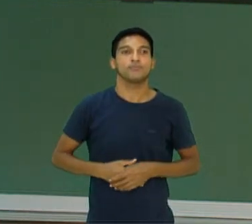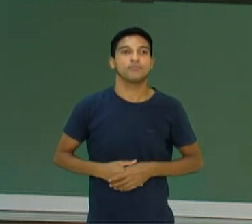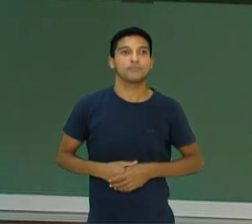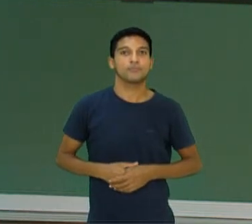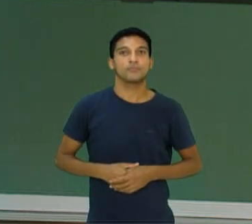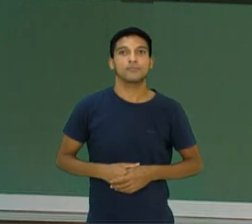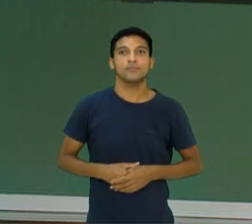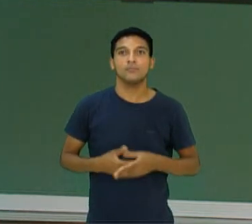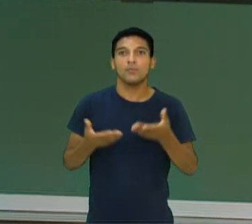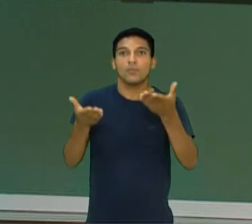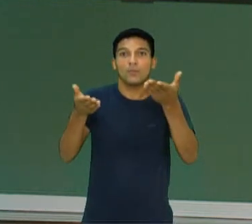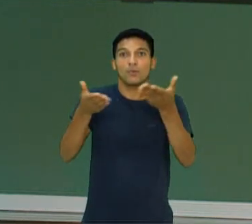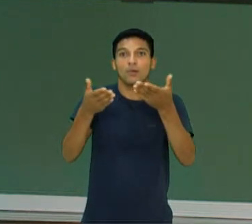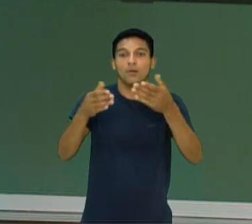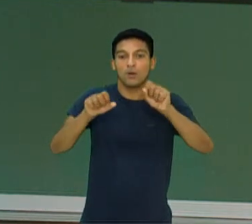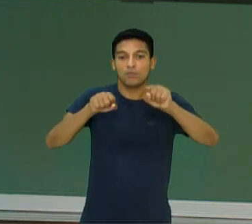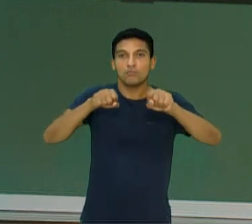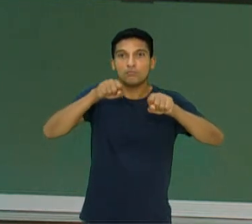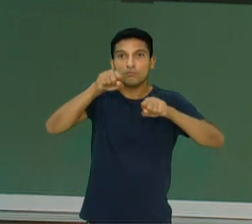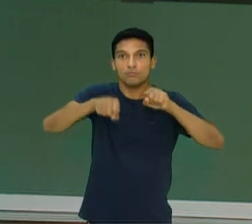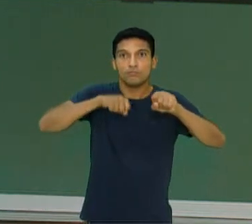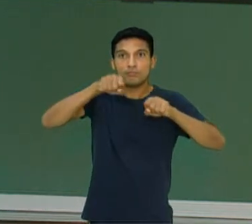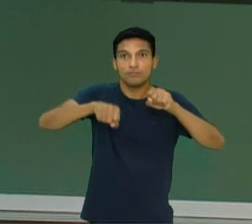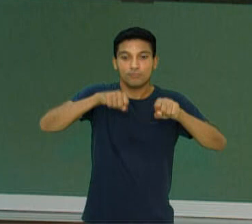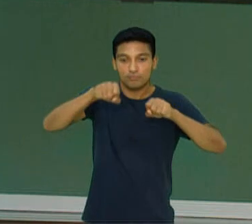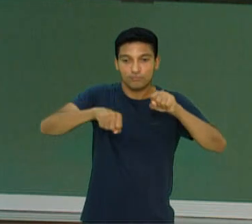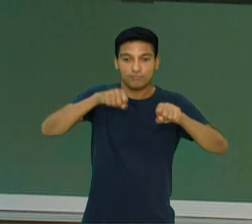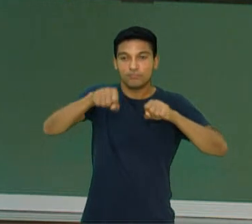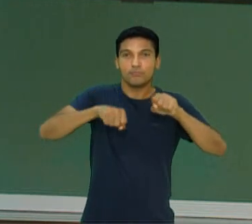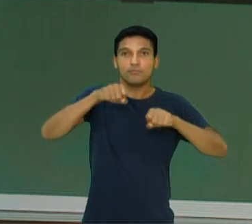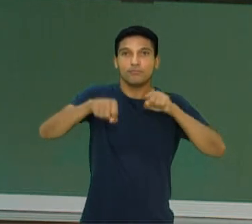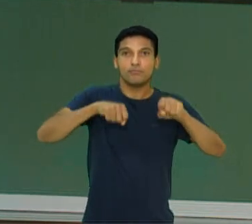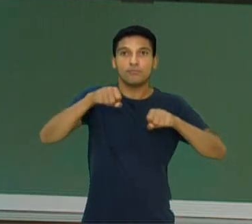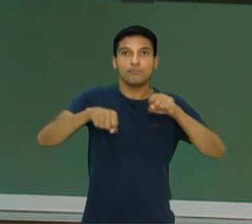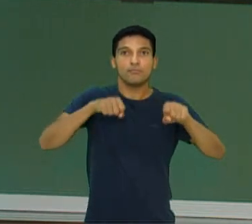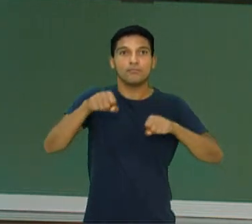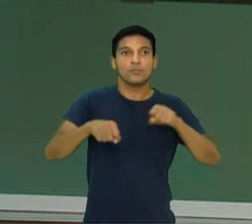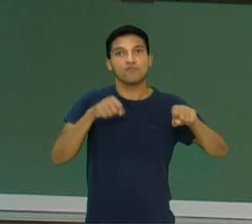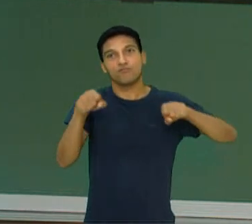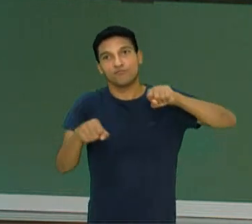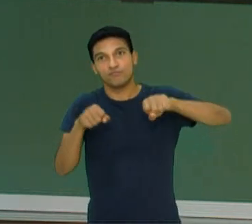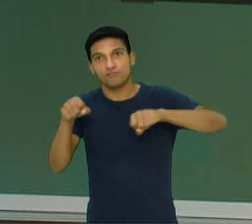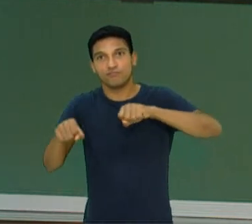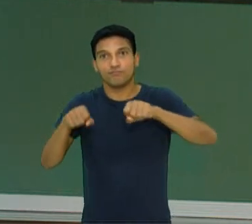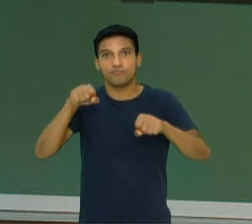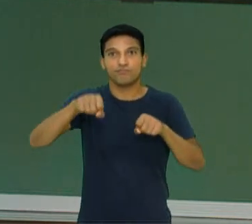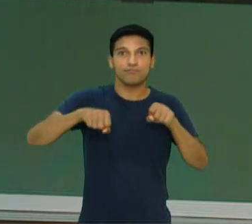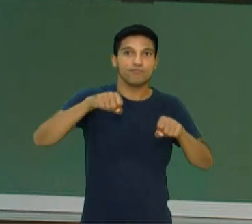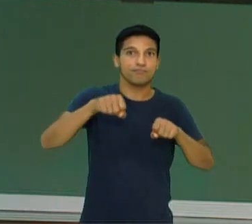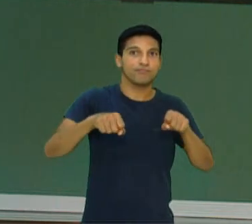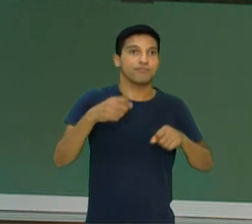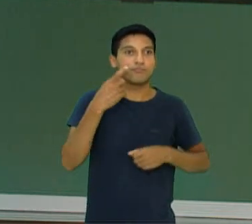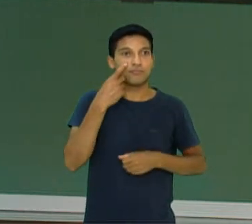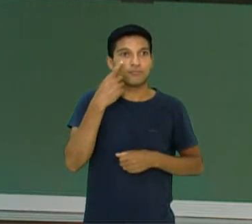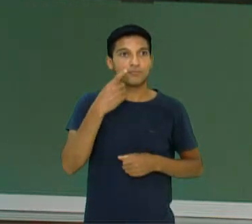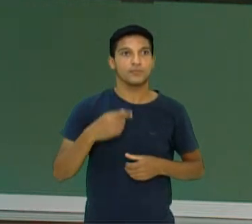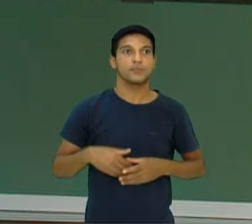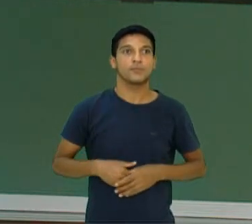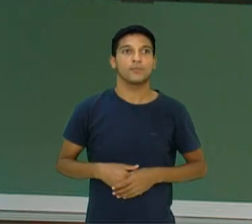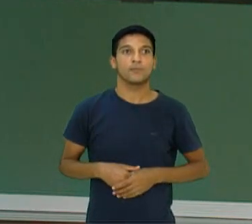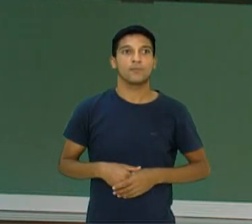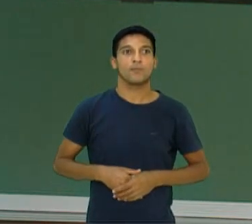nós tratamos aqui dos esportes com marca, nós falamos do ciclismo. E eu falei para vocês, existe ainda